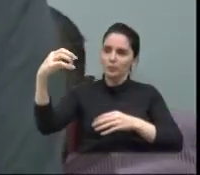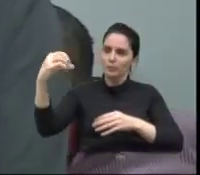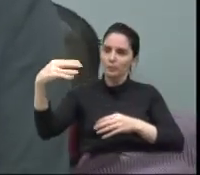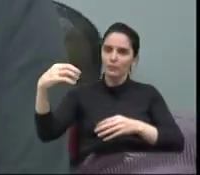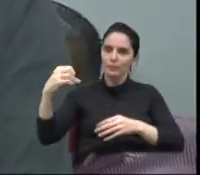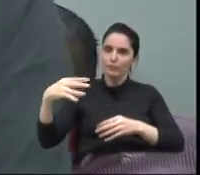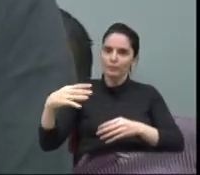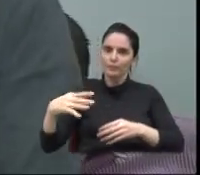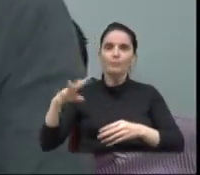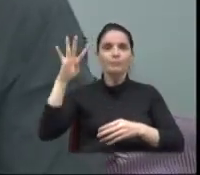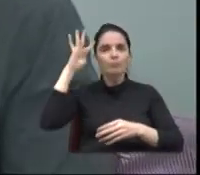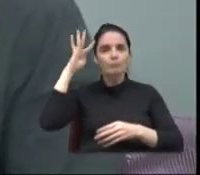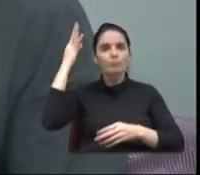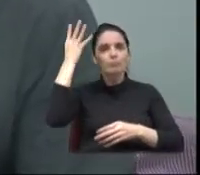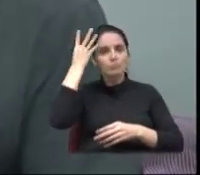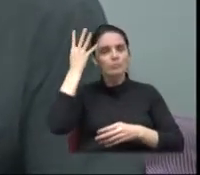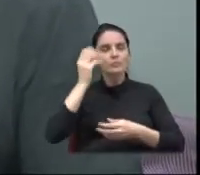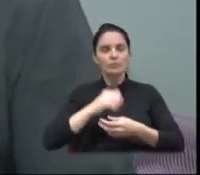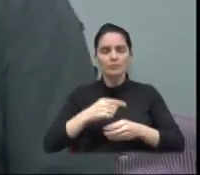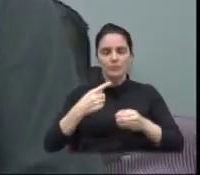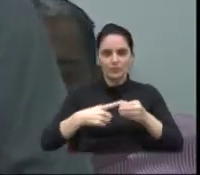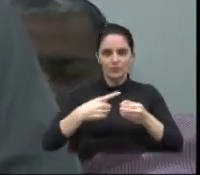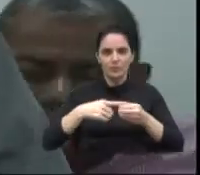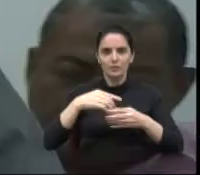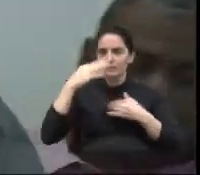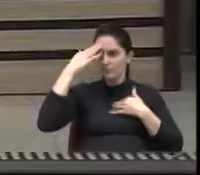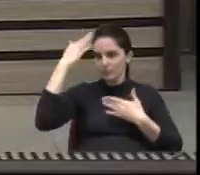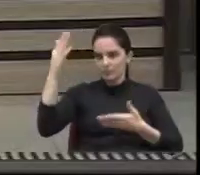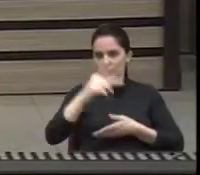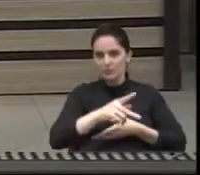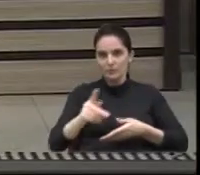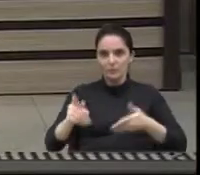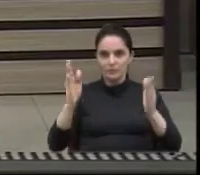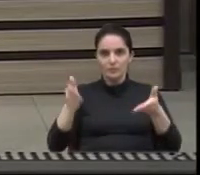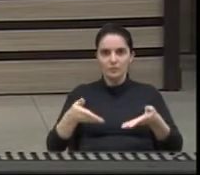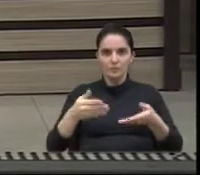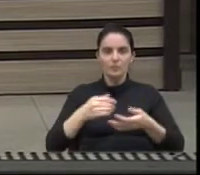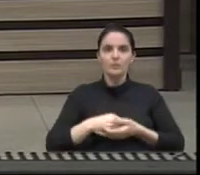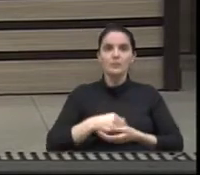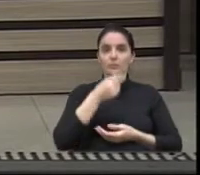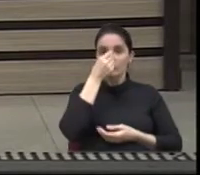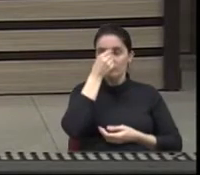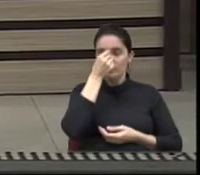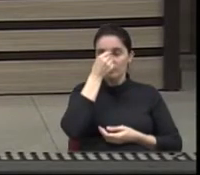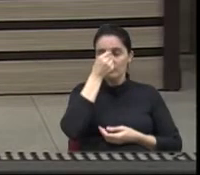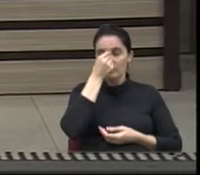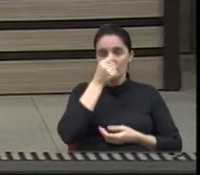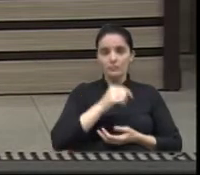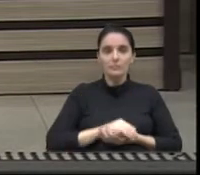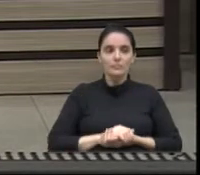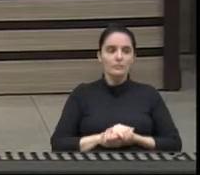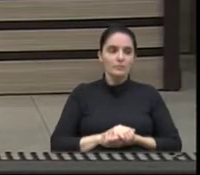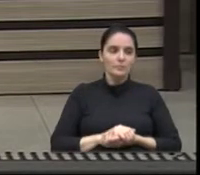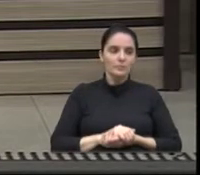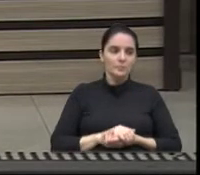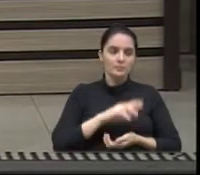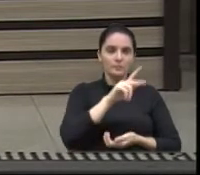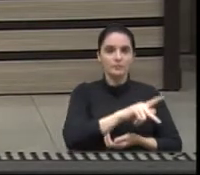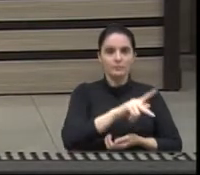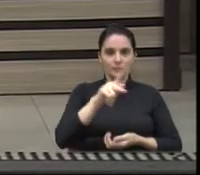grande solução para a cidade. Obrigado, senhor presidente. Com a palavra, vereador Jorge Freitas. Senhor